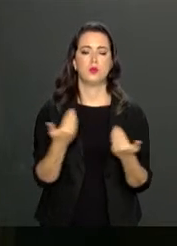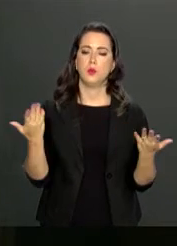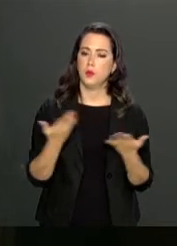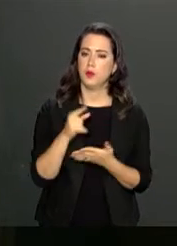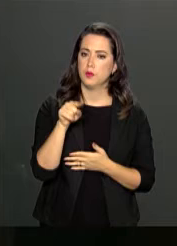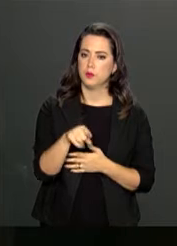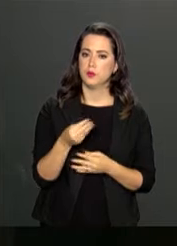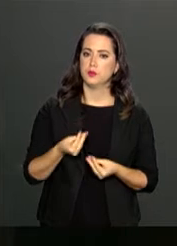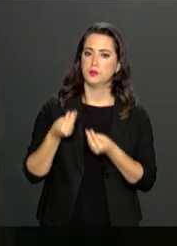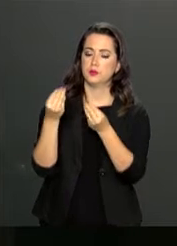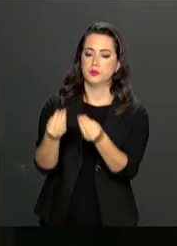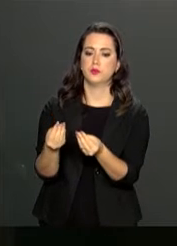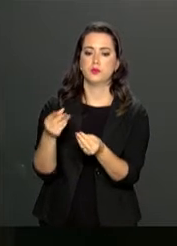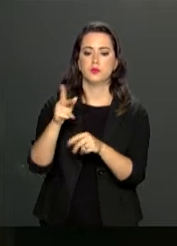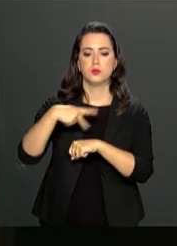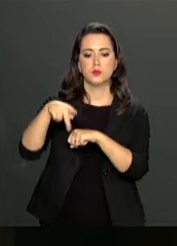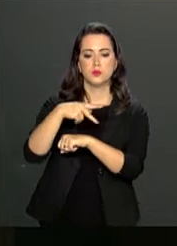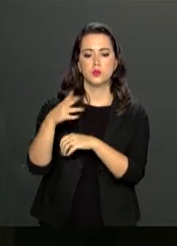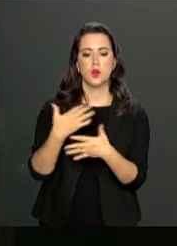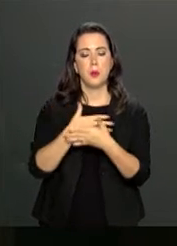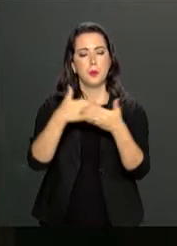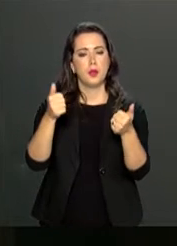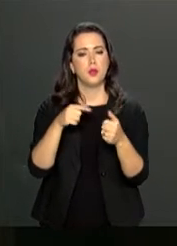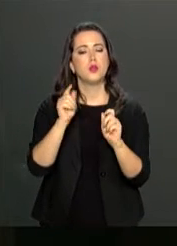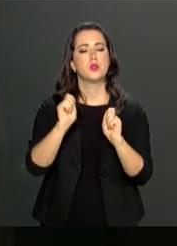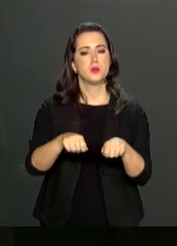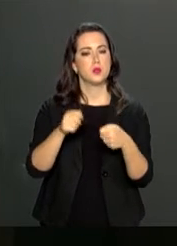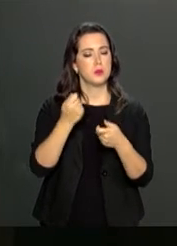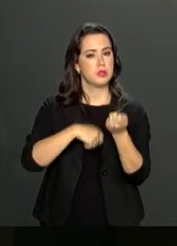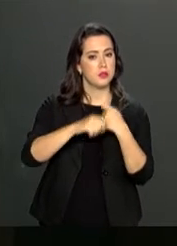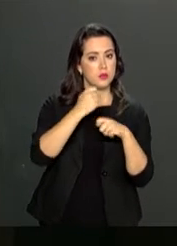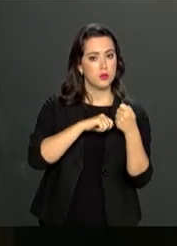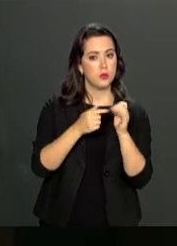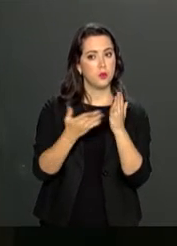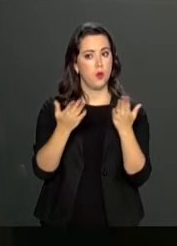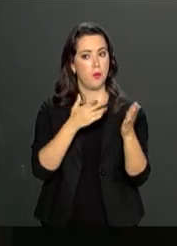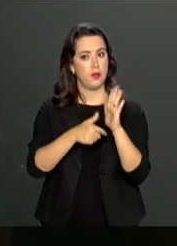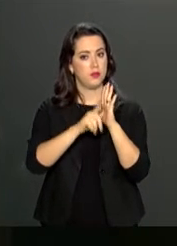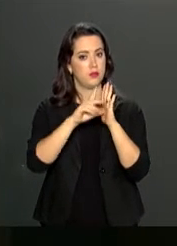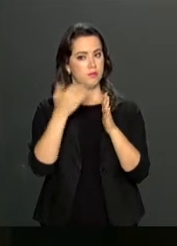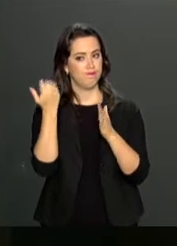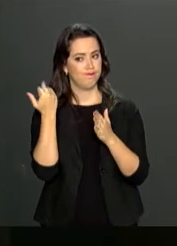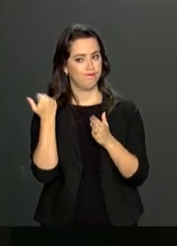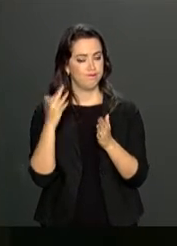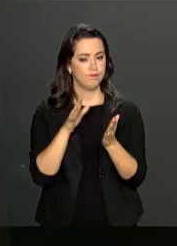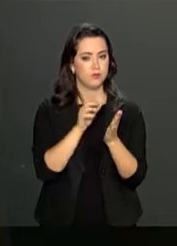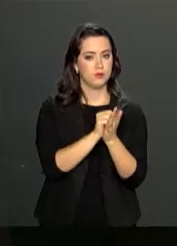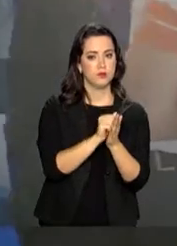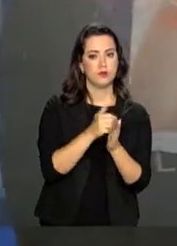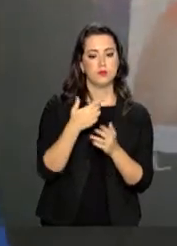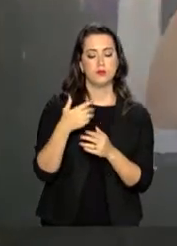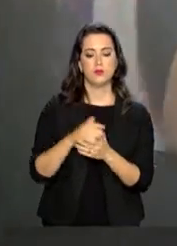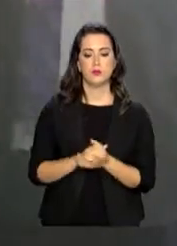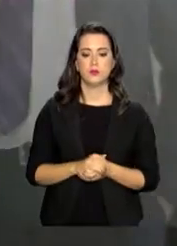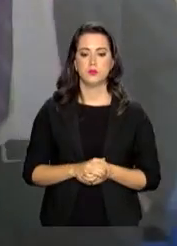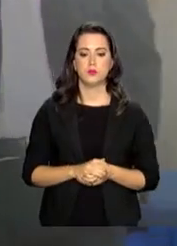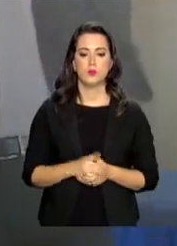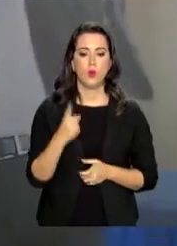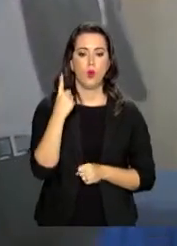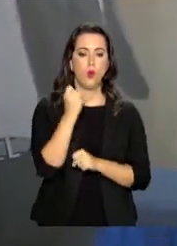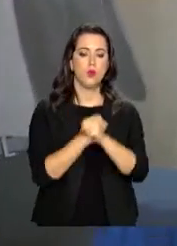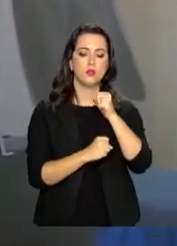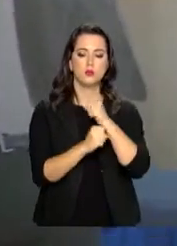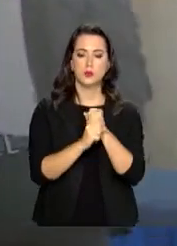agora entrega o país em melhores condições econômicas do que as recebidas no biênio há um ano o presidente